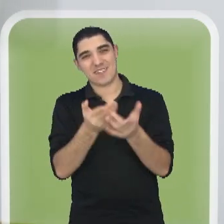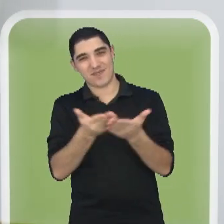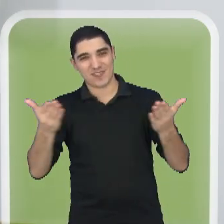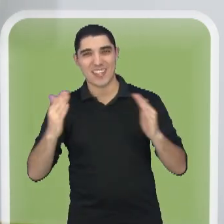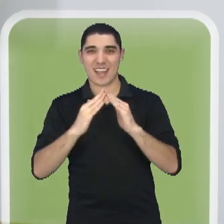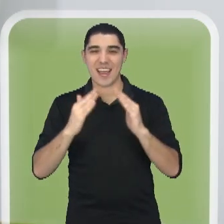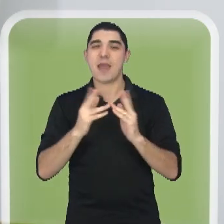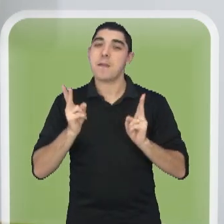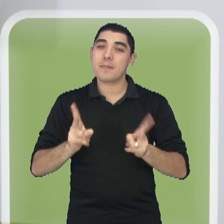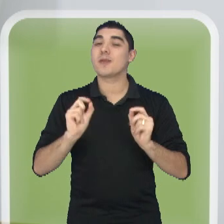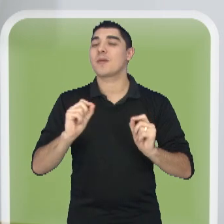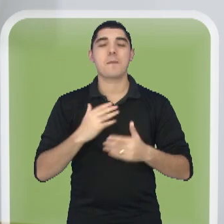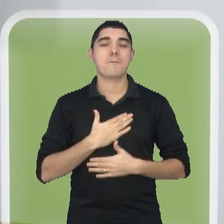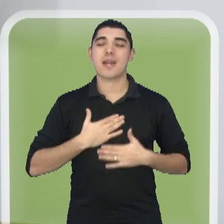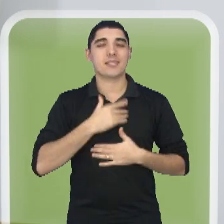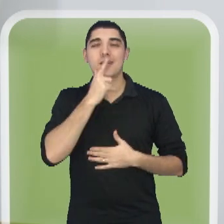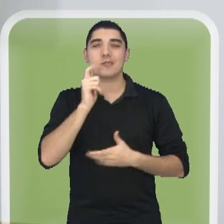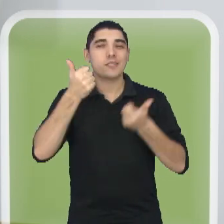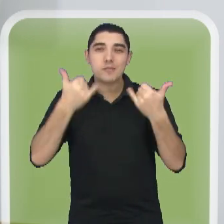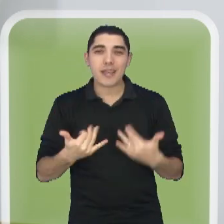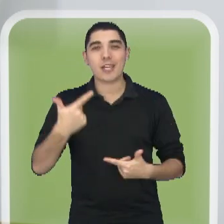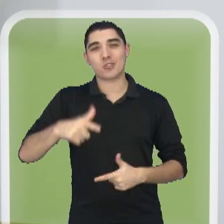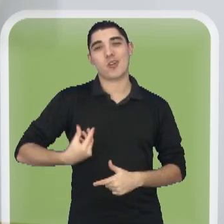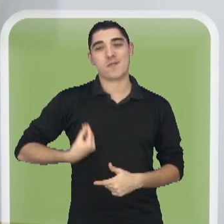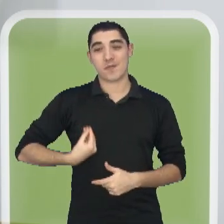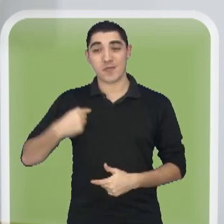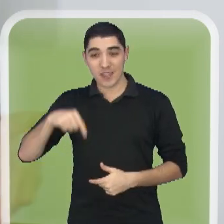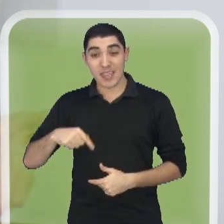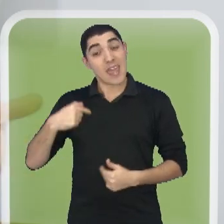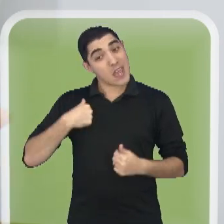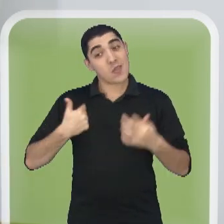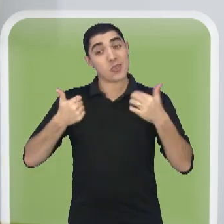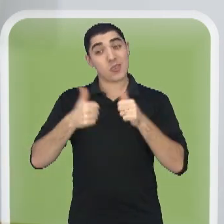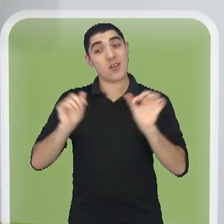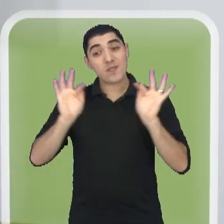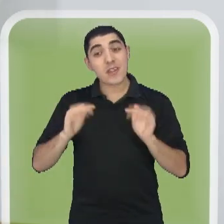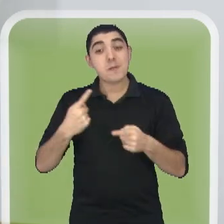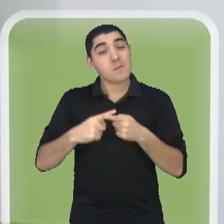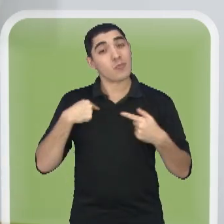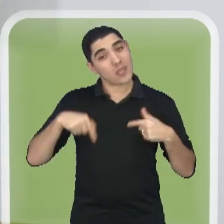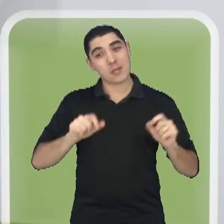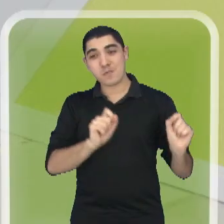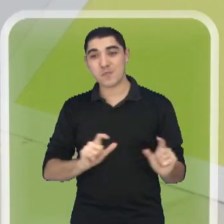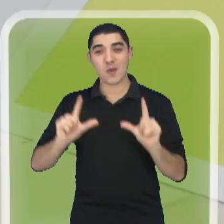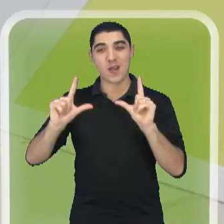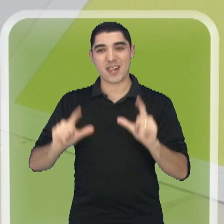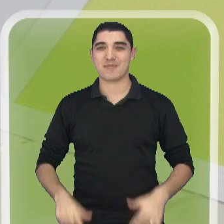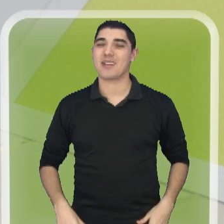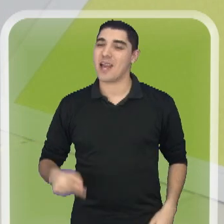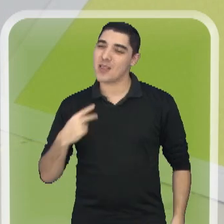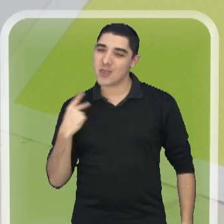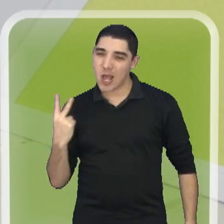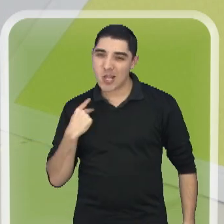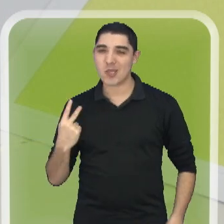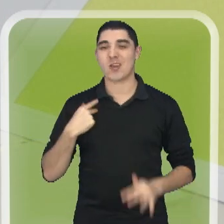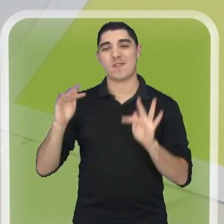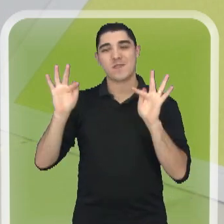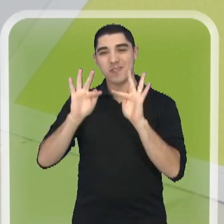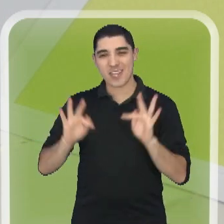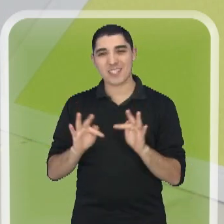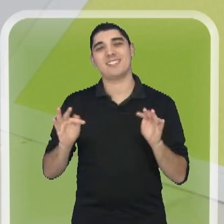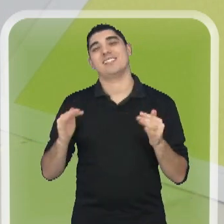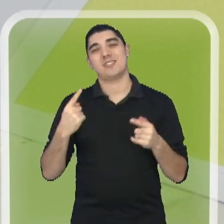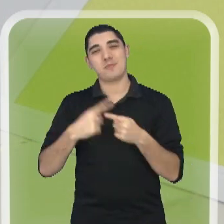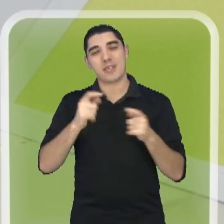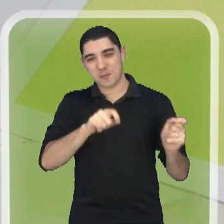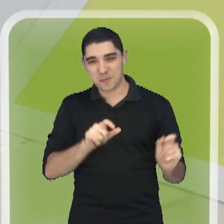um prazer inenarrável estar em mais uma Hora do Esporte. Estou feliz porque eu estou no Hora do Esporte junto com você. Estamos felizes, Brunão, por estar aqui no Hora do